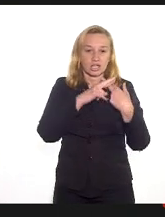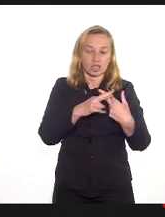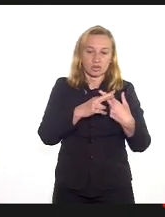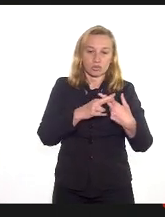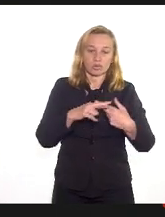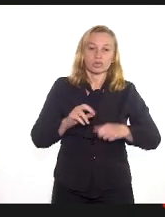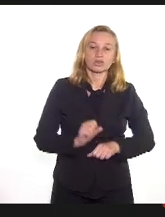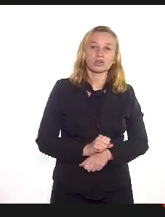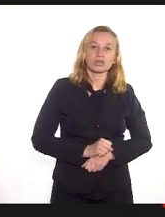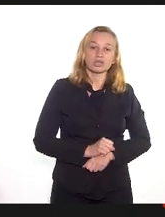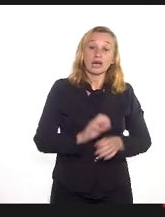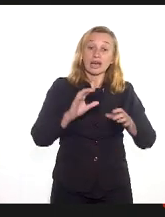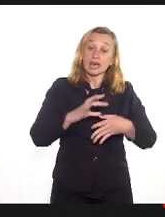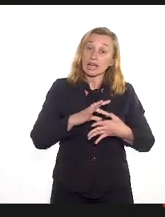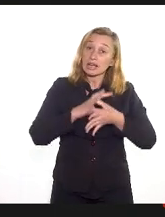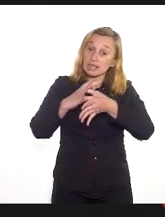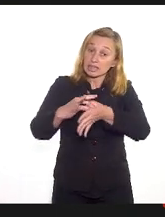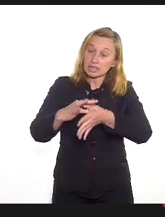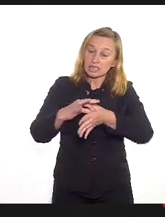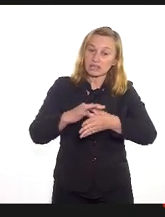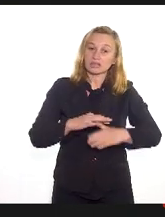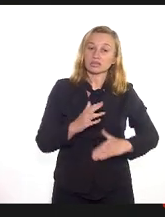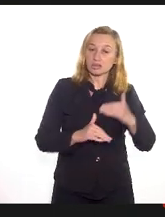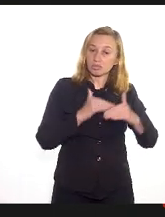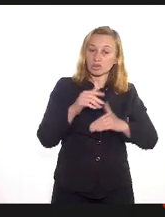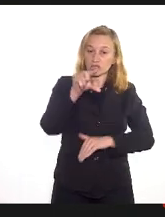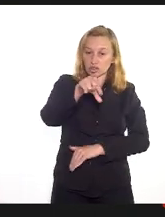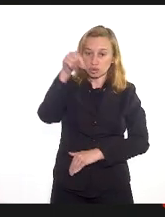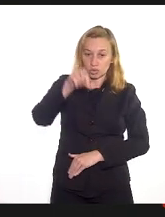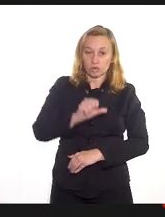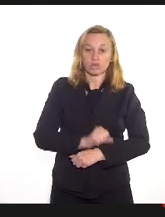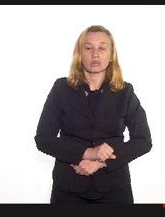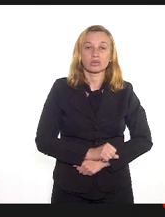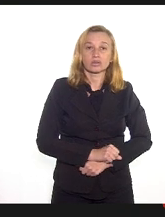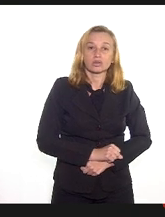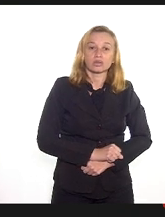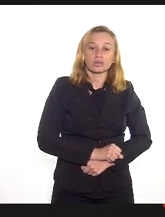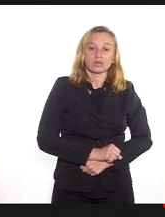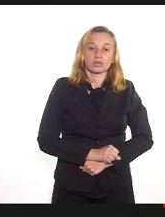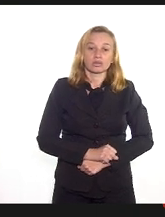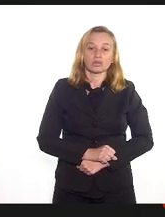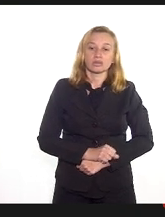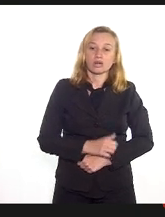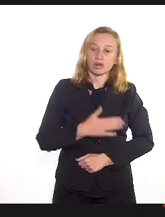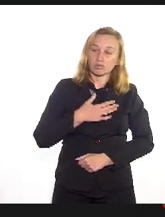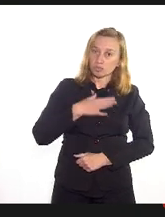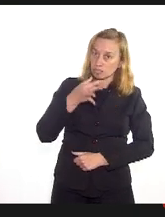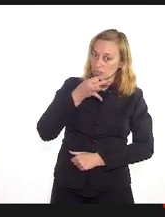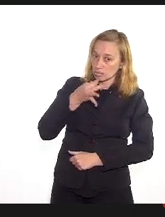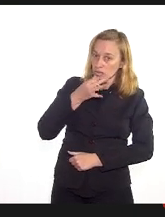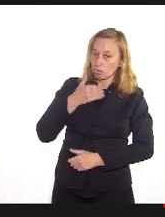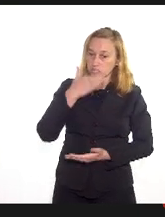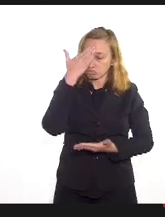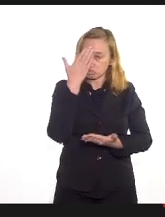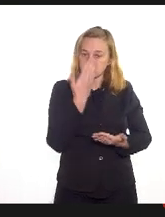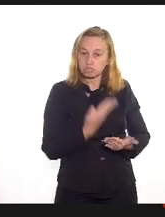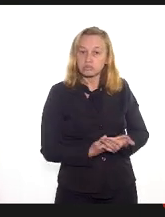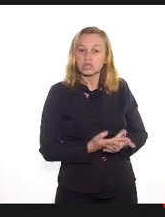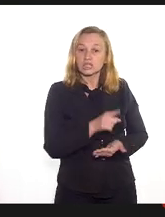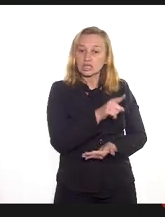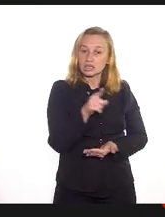responsabilidade, liderança e processo decisório. E, no meu modesto ponto de vista, eu acredito que esse